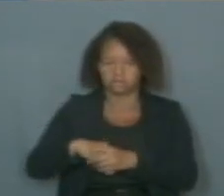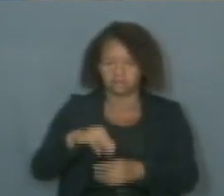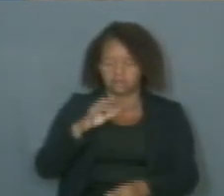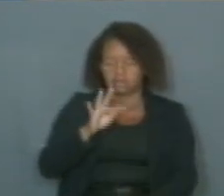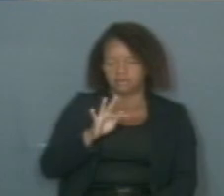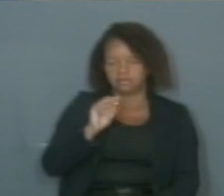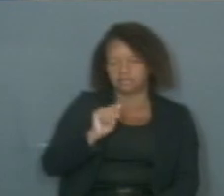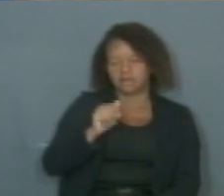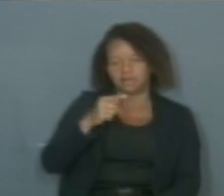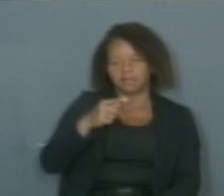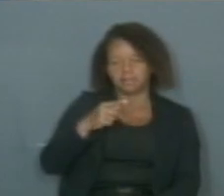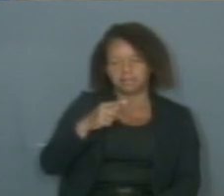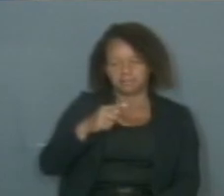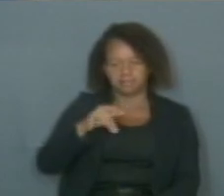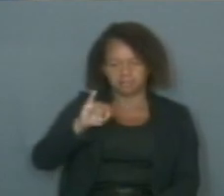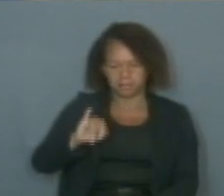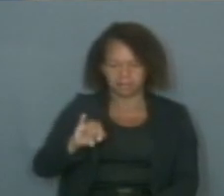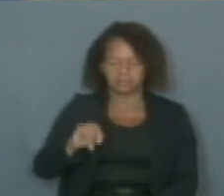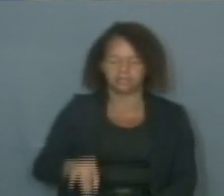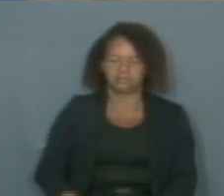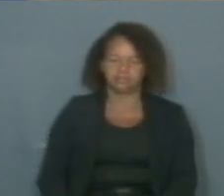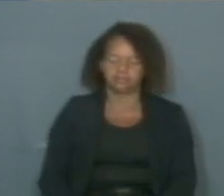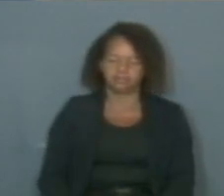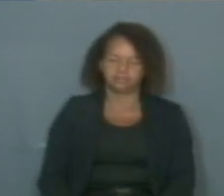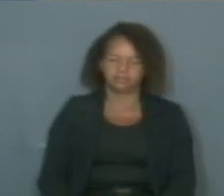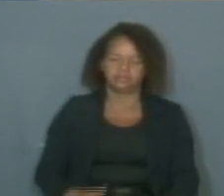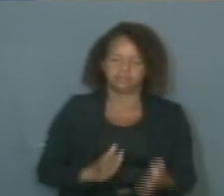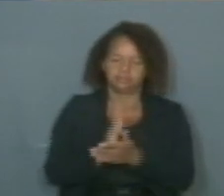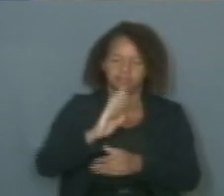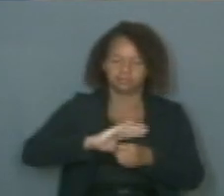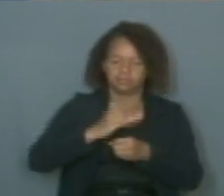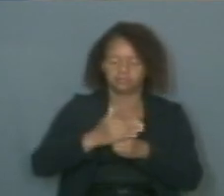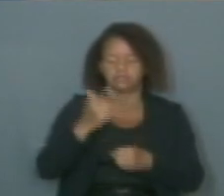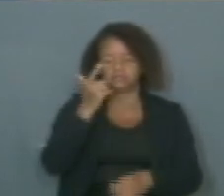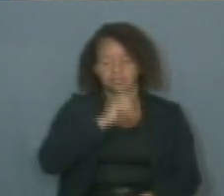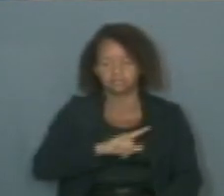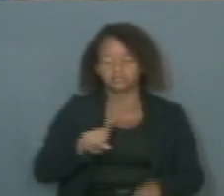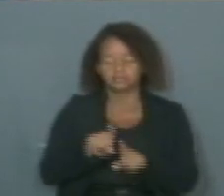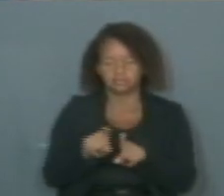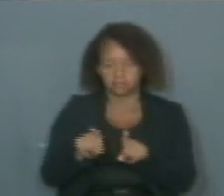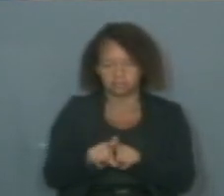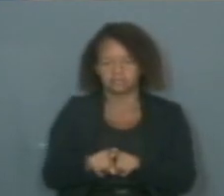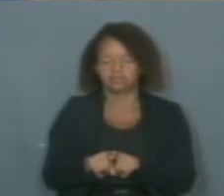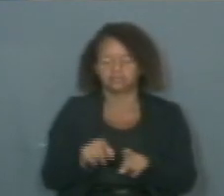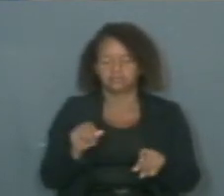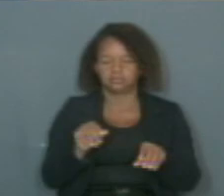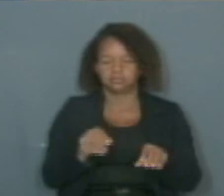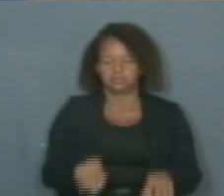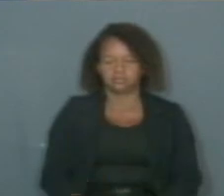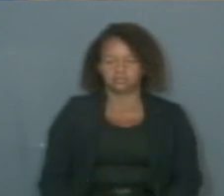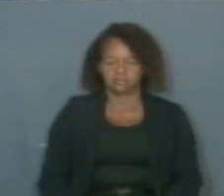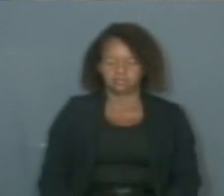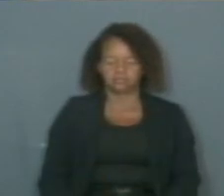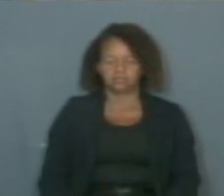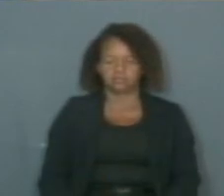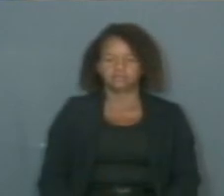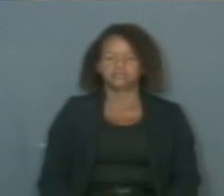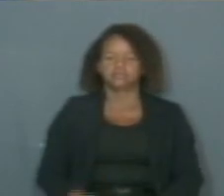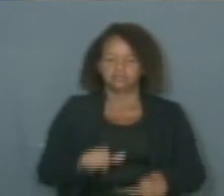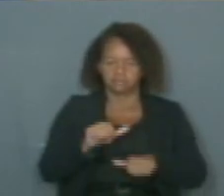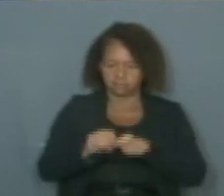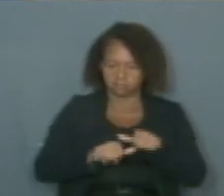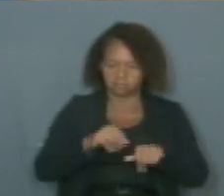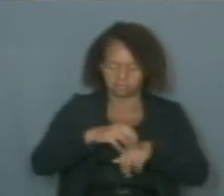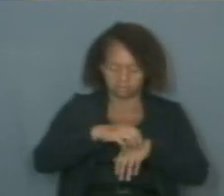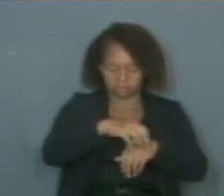FAP que a gente aprovou aqui nesta casa. A gente conseguiu também a mudança de capacidade de passageiro